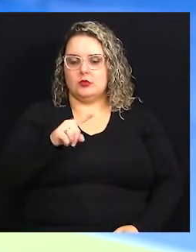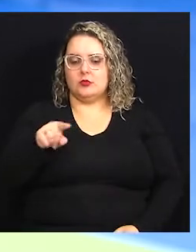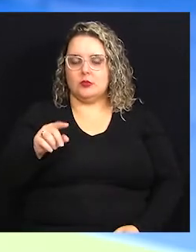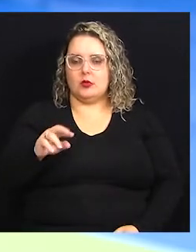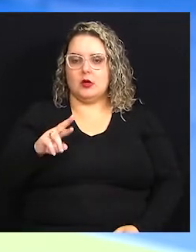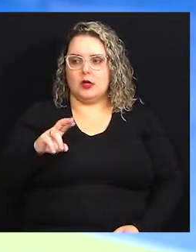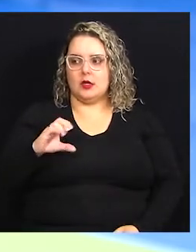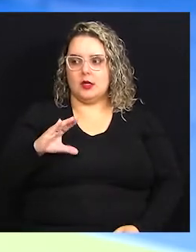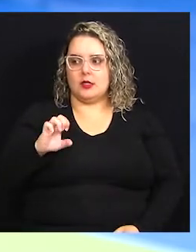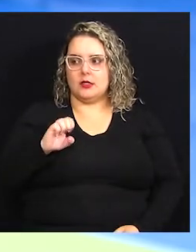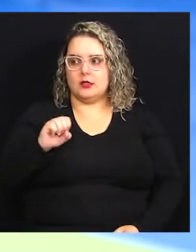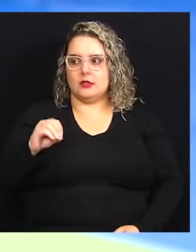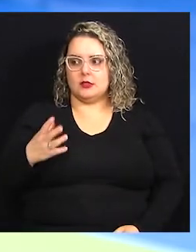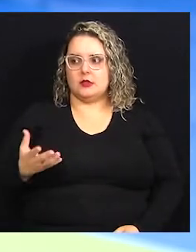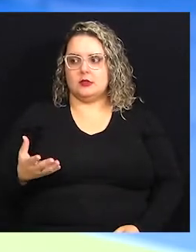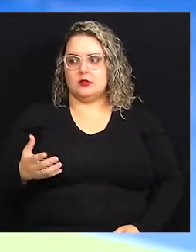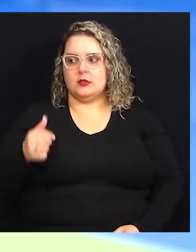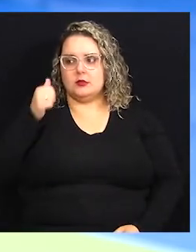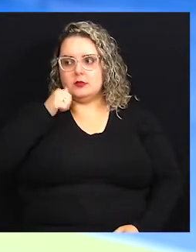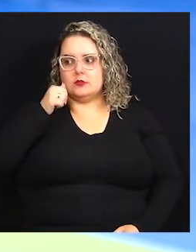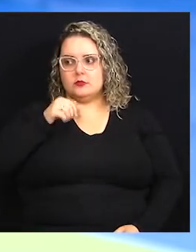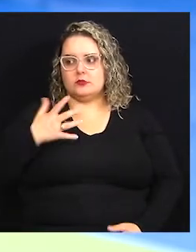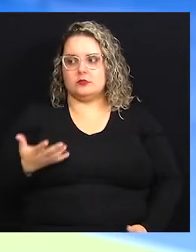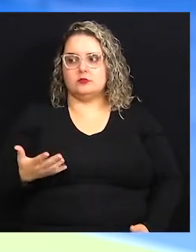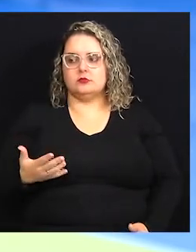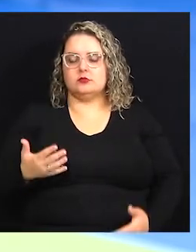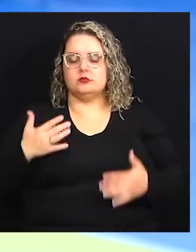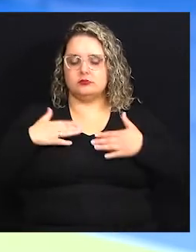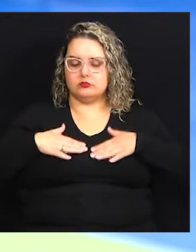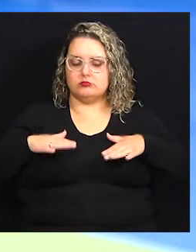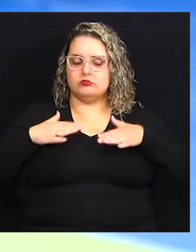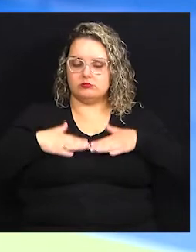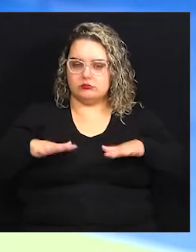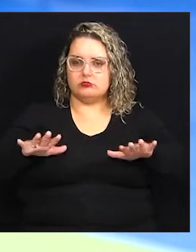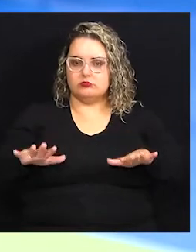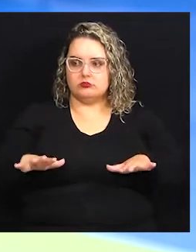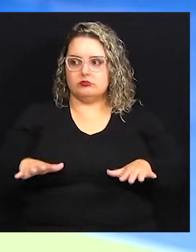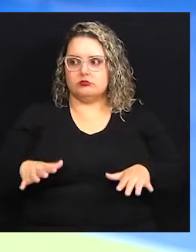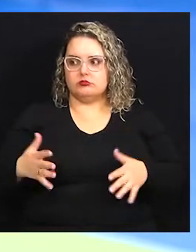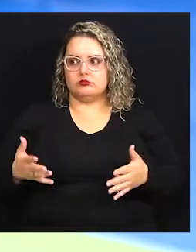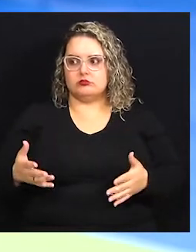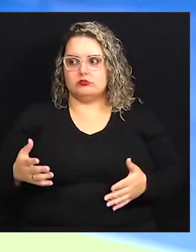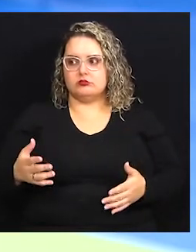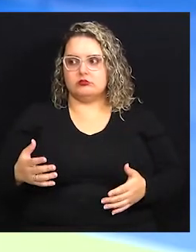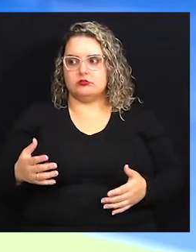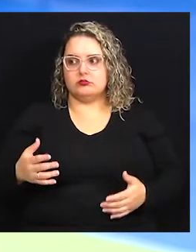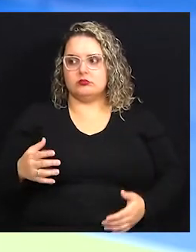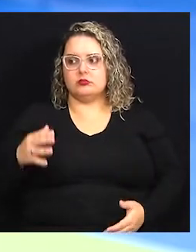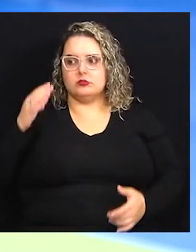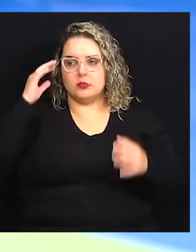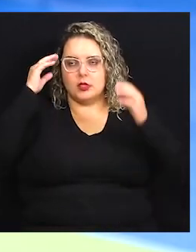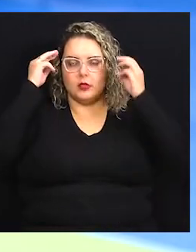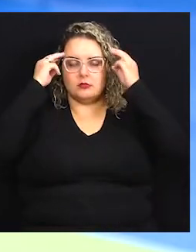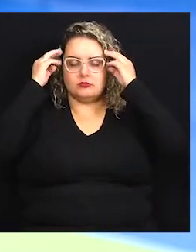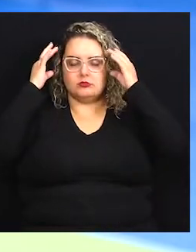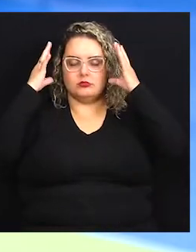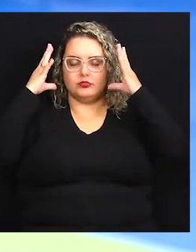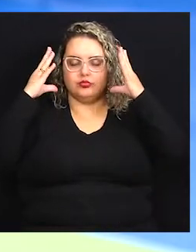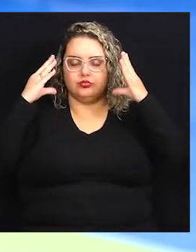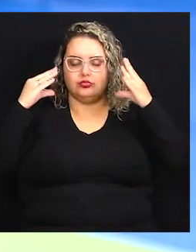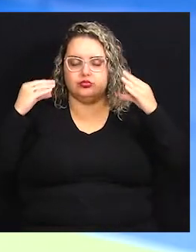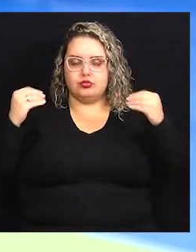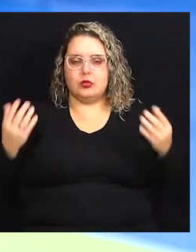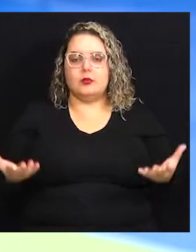demos, para as meninas ter um respaldo legal e, vamos dizer assim, refrigerar um pouquinho a mente,